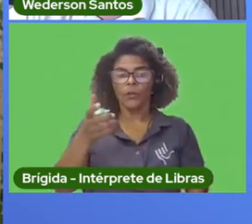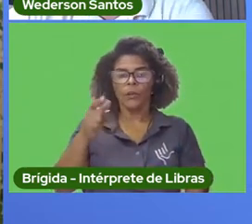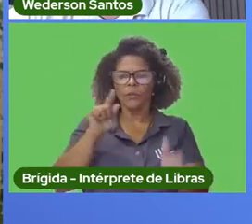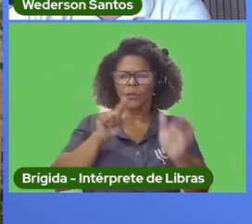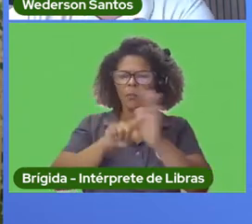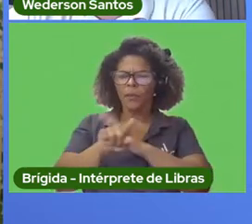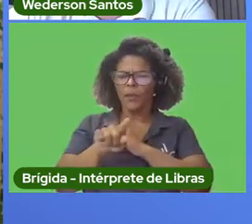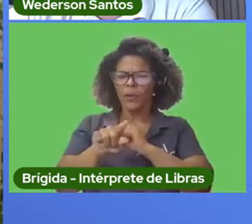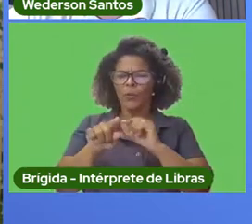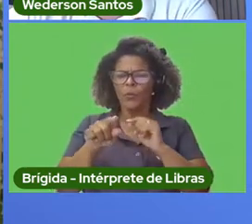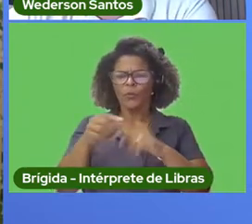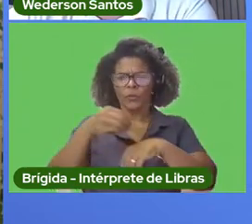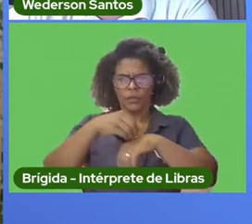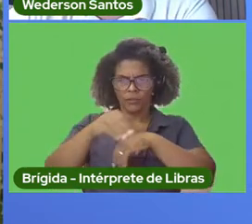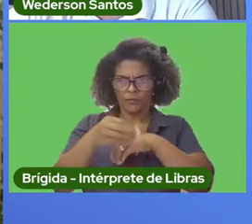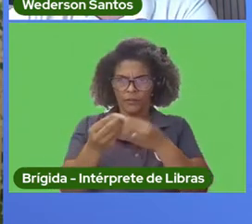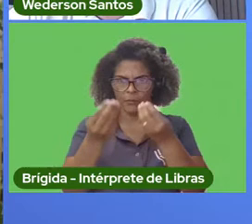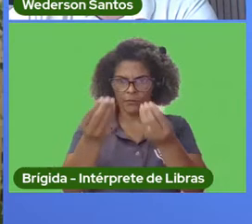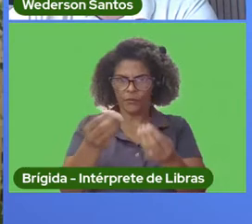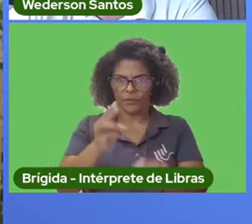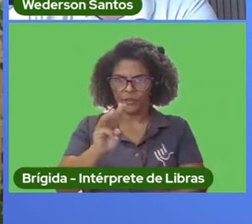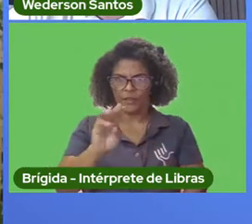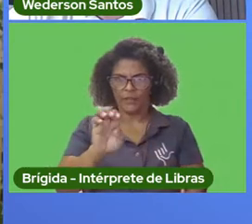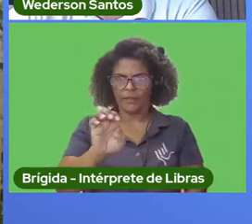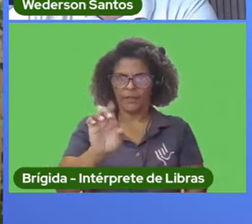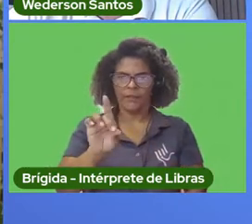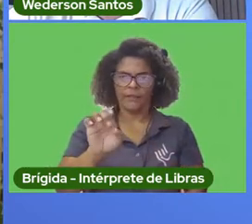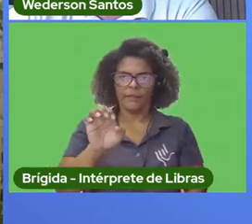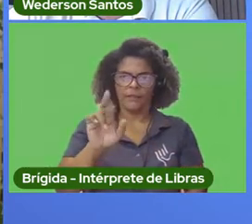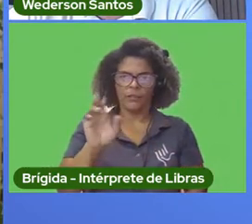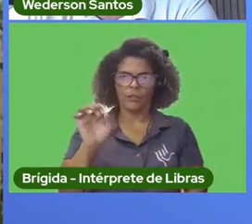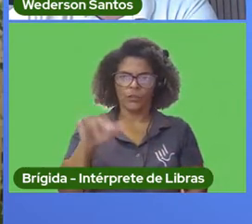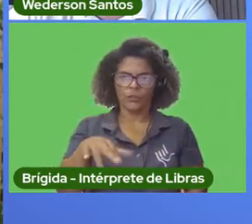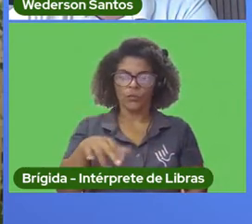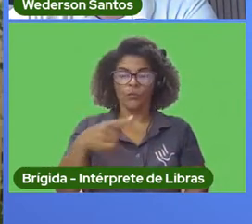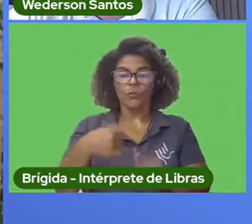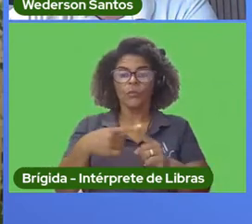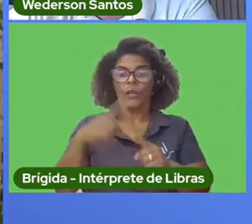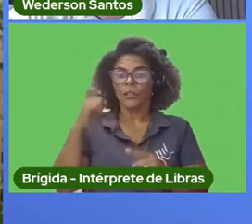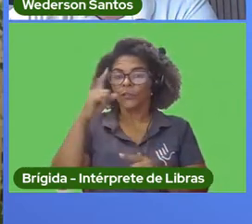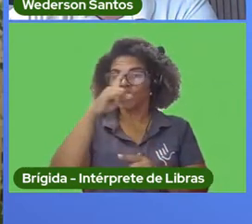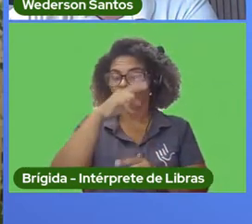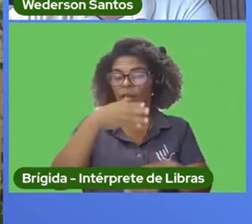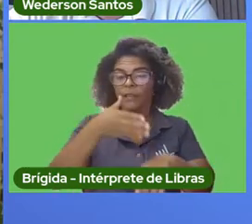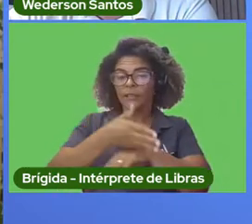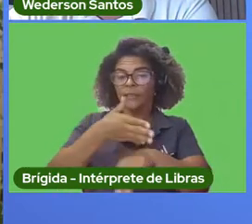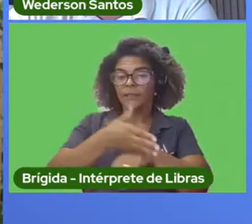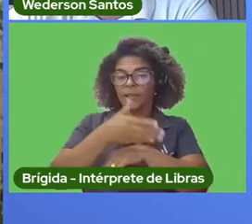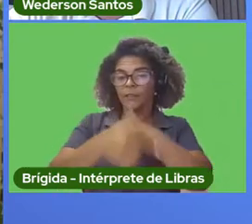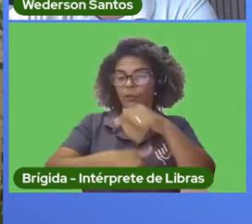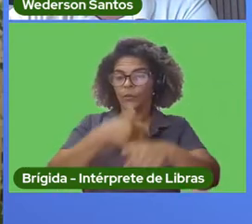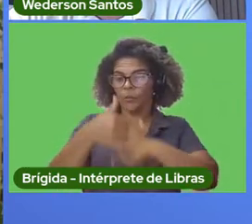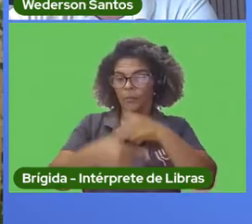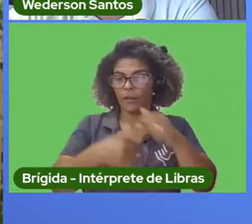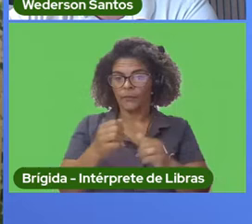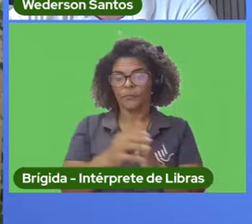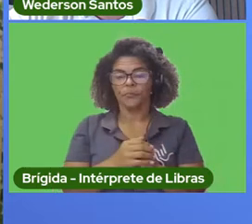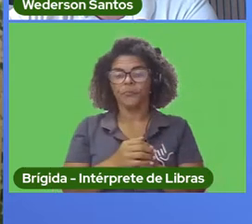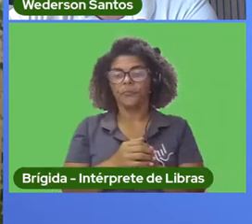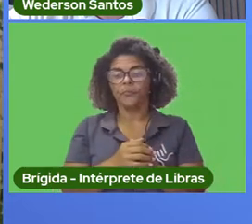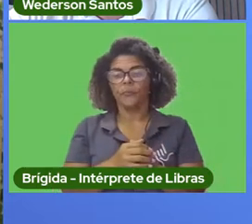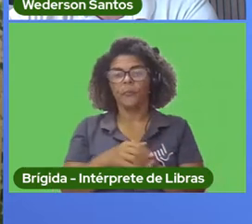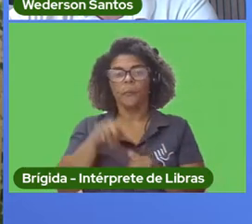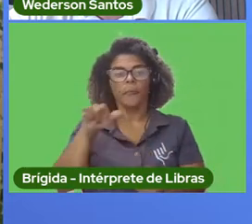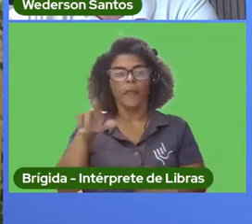ele fez aqui, porque eu acho que casa também um pouco com essas questões de dificuldade até de acesso, né, a esse trabalho. Ele fala